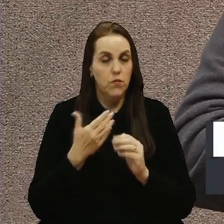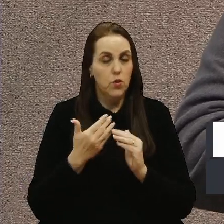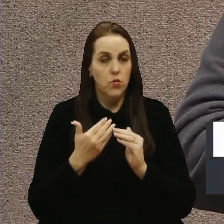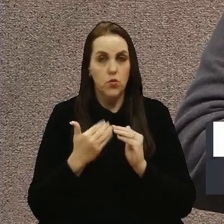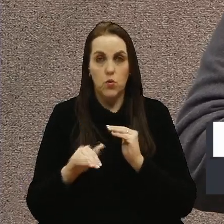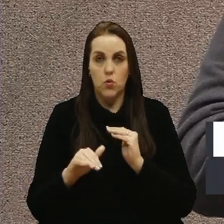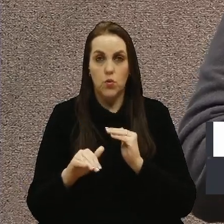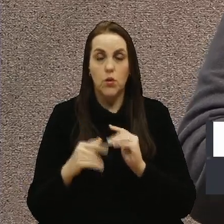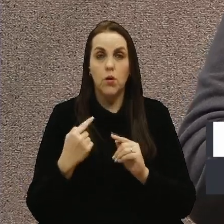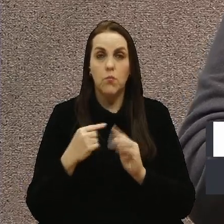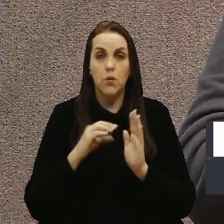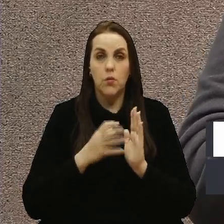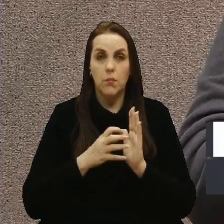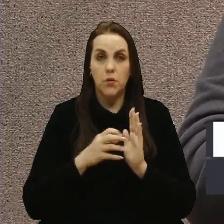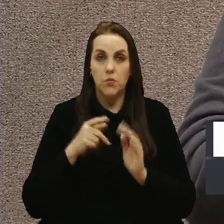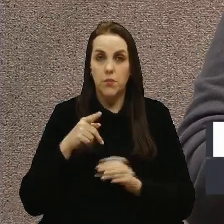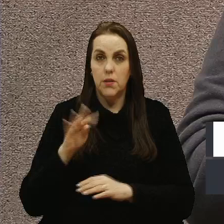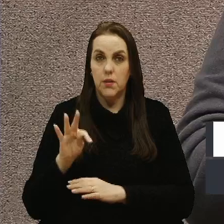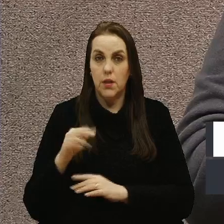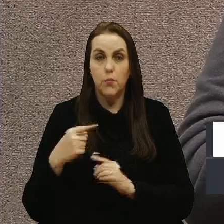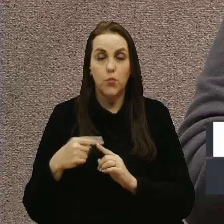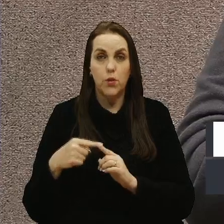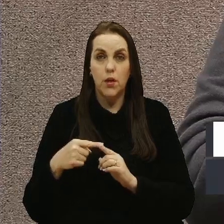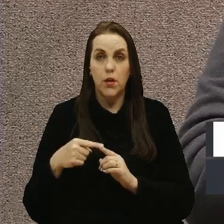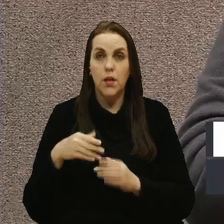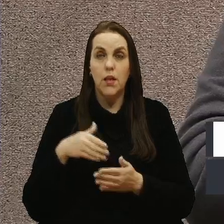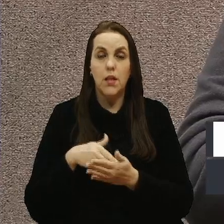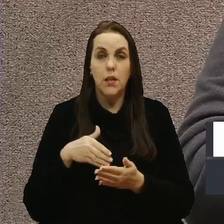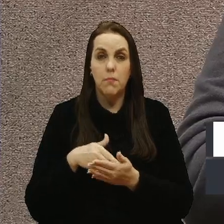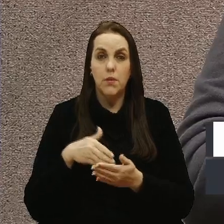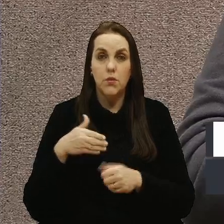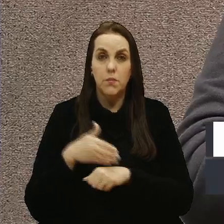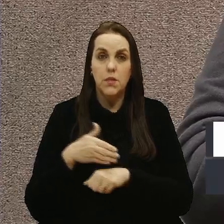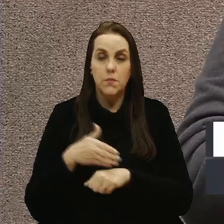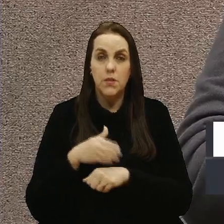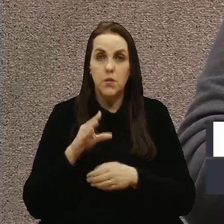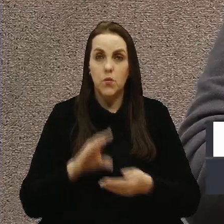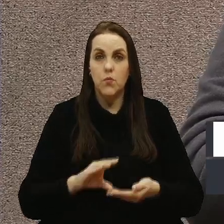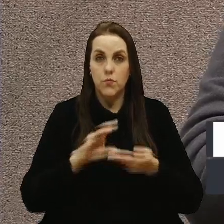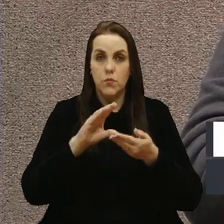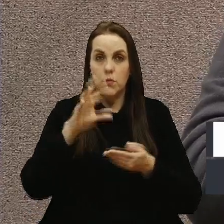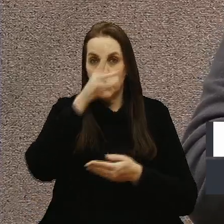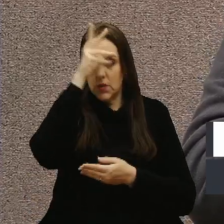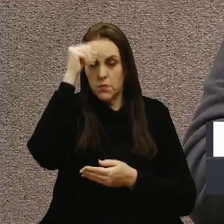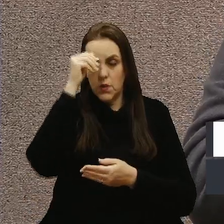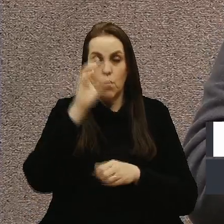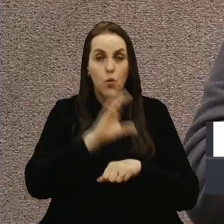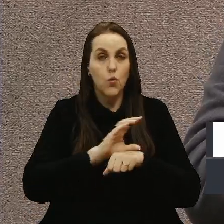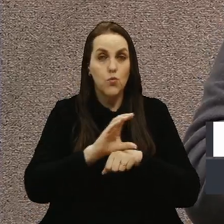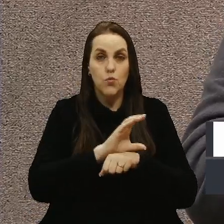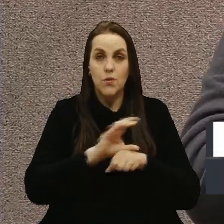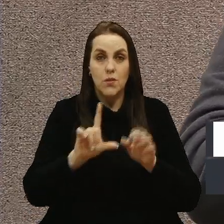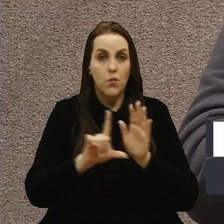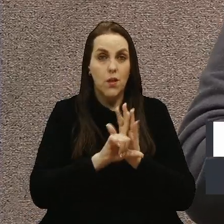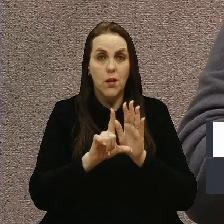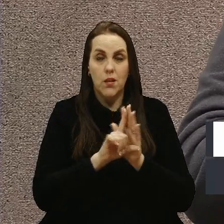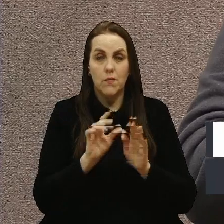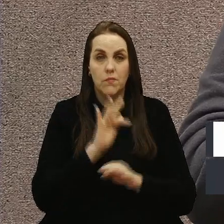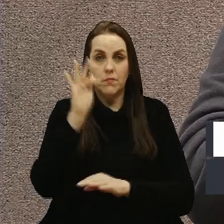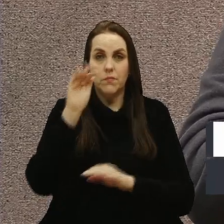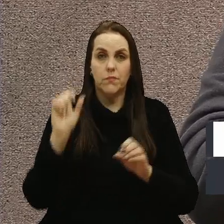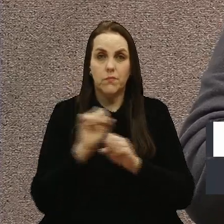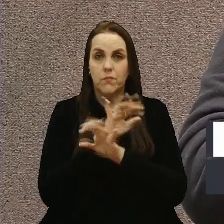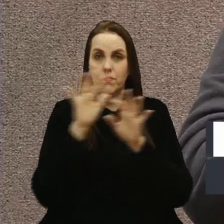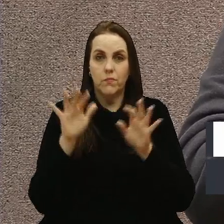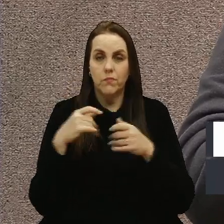Por quê? Simplesmente porque está restringindo a presidência do Conselho Municipal. E a Constituição é muito clara, a lei federal é muito clara ao dizer que